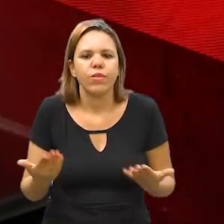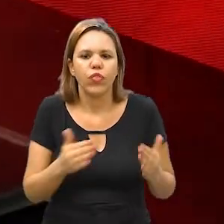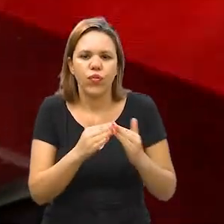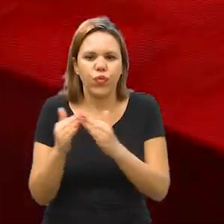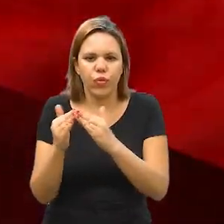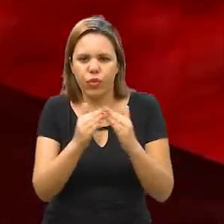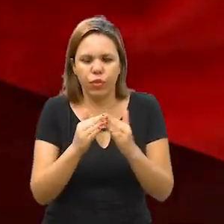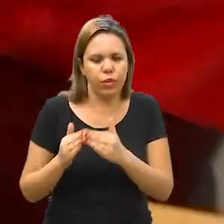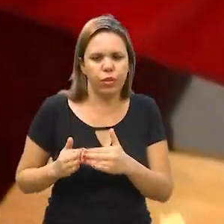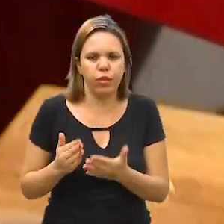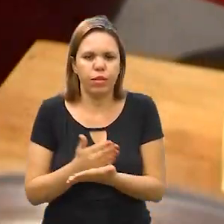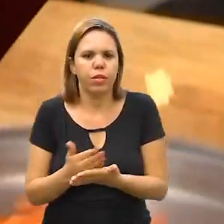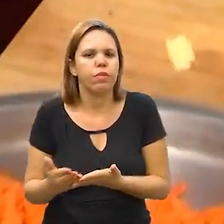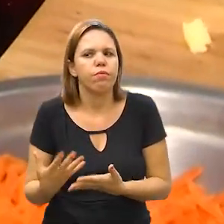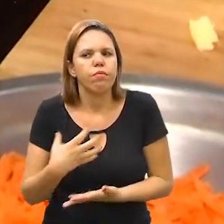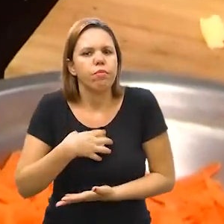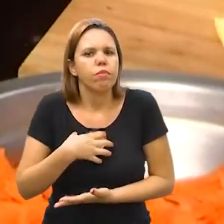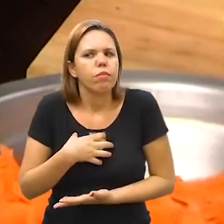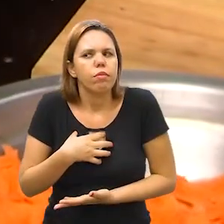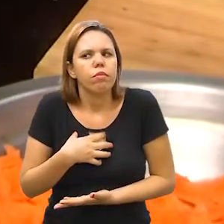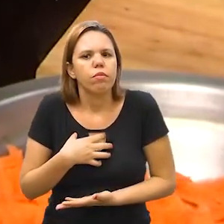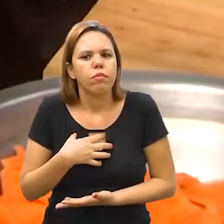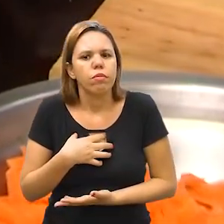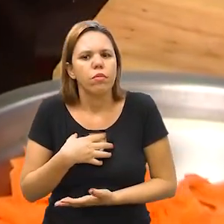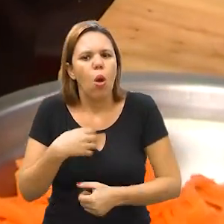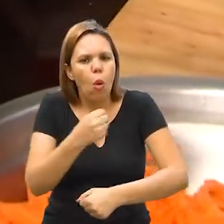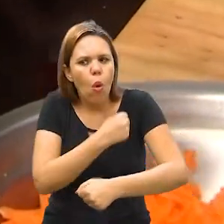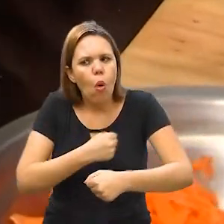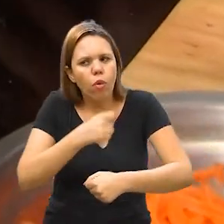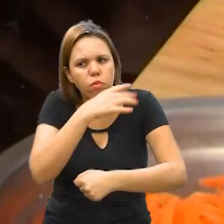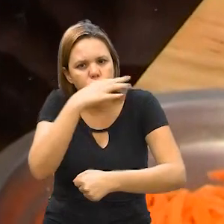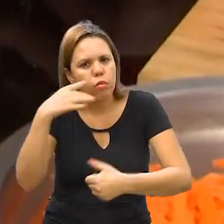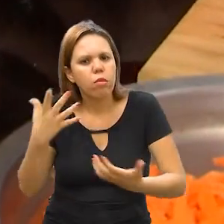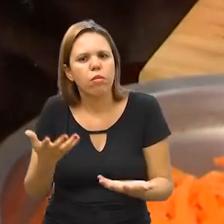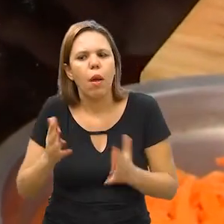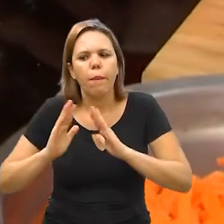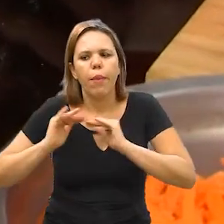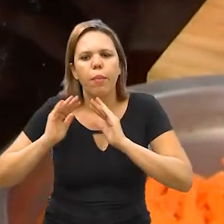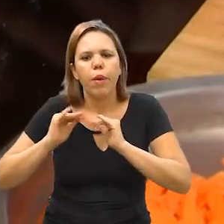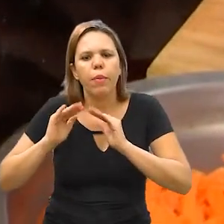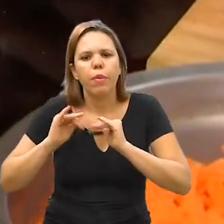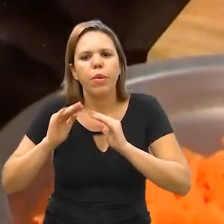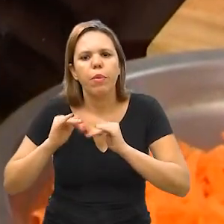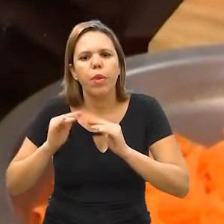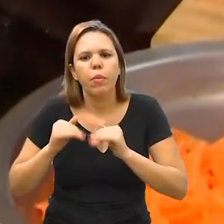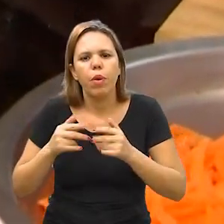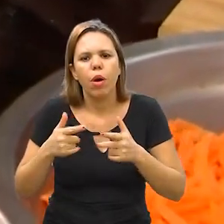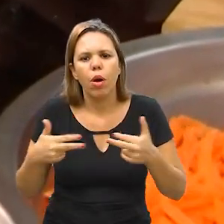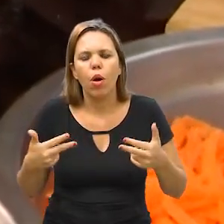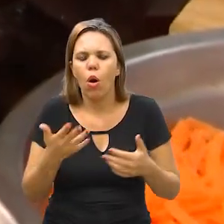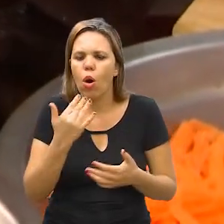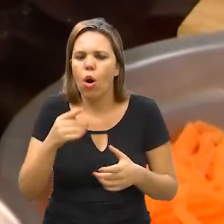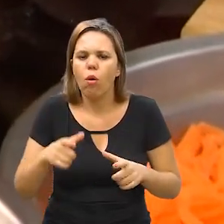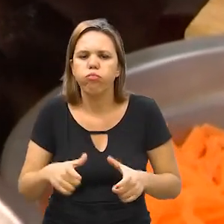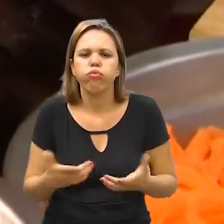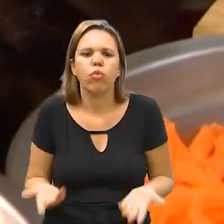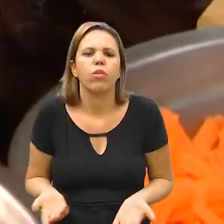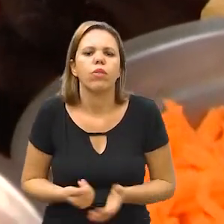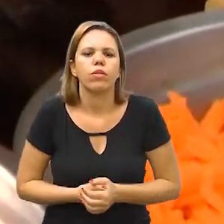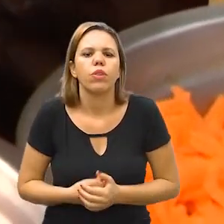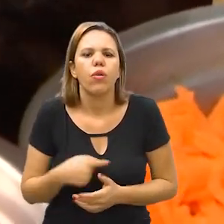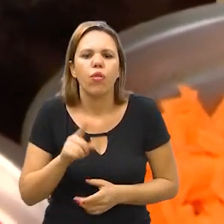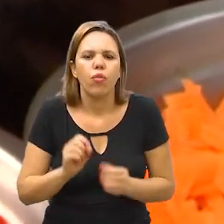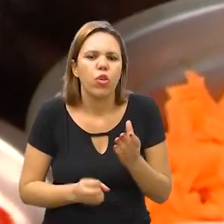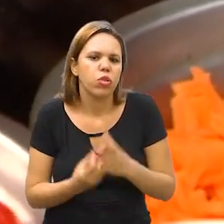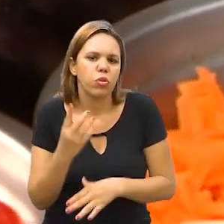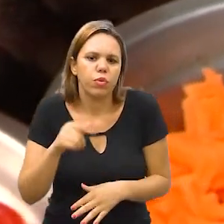vizinhos começaram a sentir, a ver eu cozinhando ali, começaram a pedir, a solicitar muito alimentação. E foi